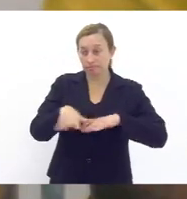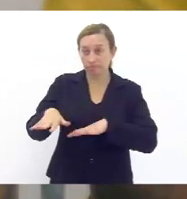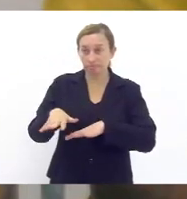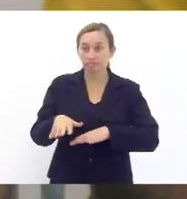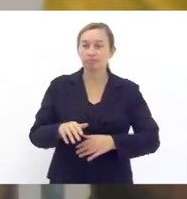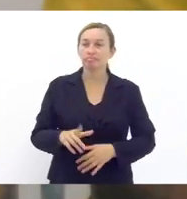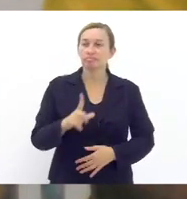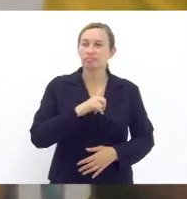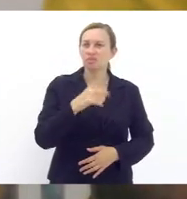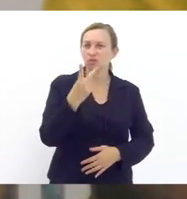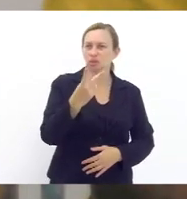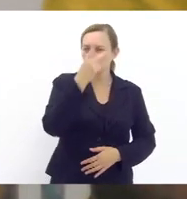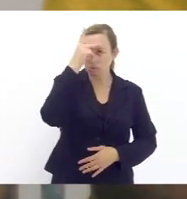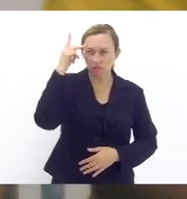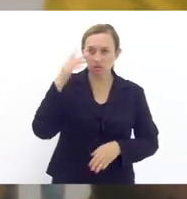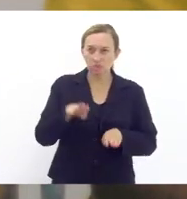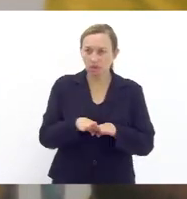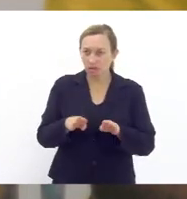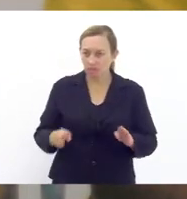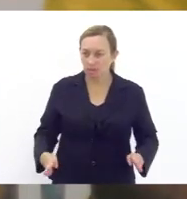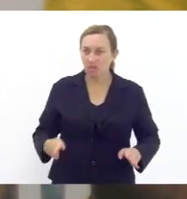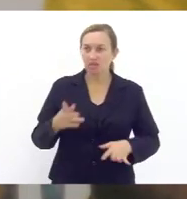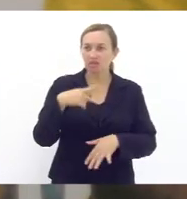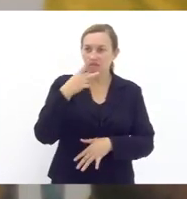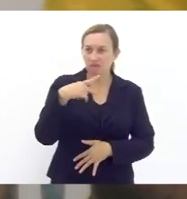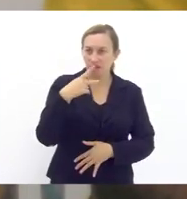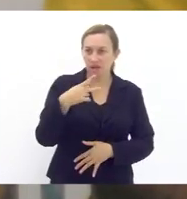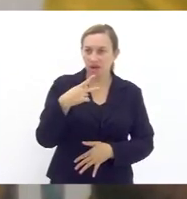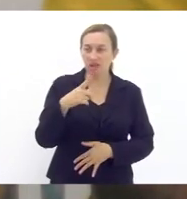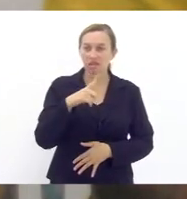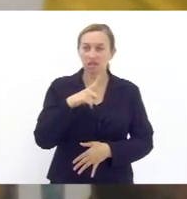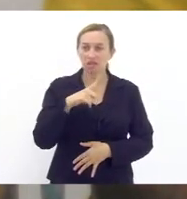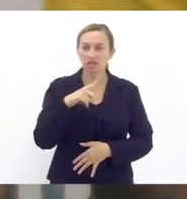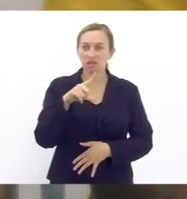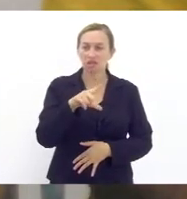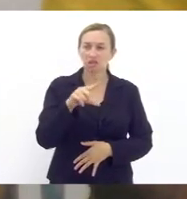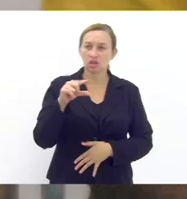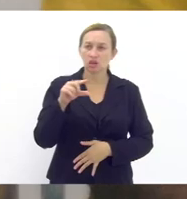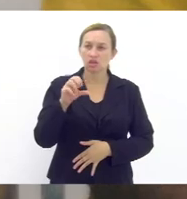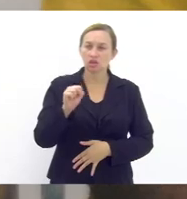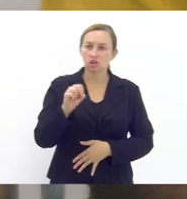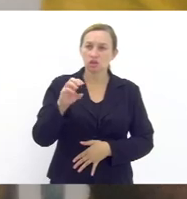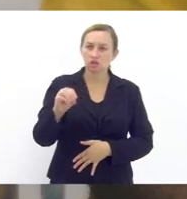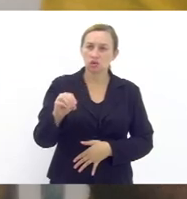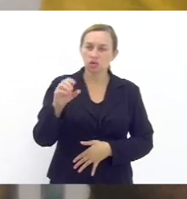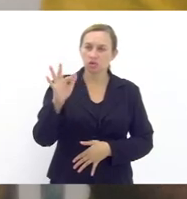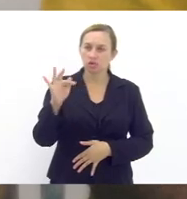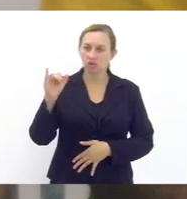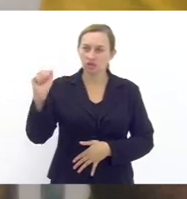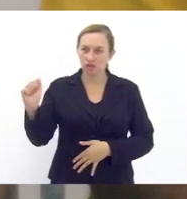tem duas pessoas da mesa que vão falar ainda a gente tá aqui com a escolha de Sofia aqui a Monique já tá querendo me enforcar